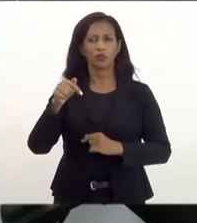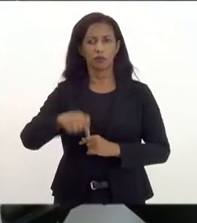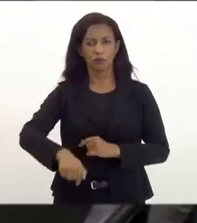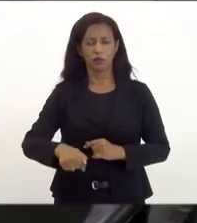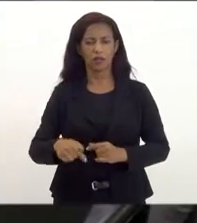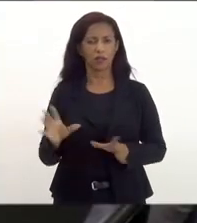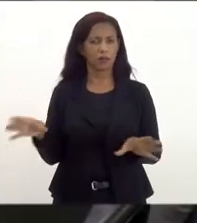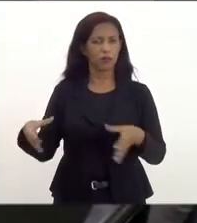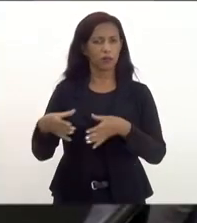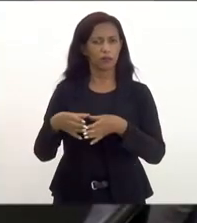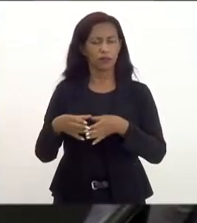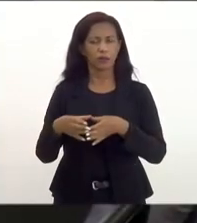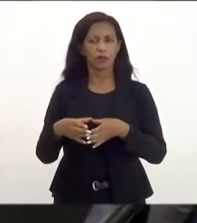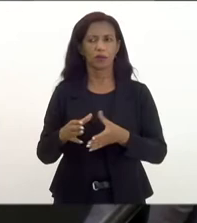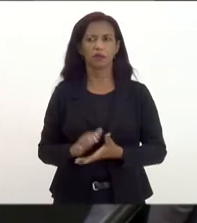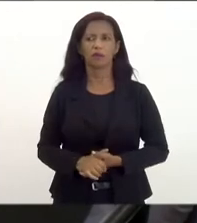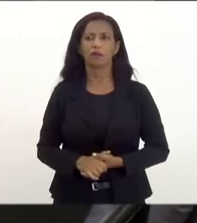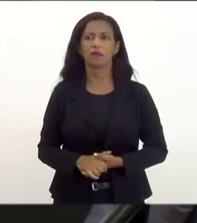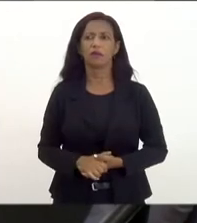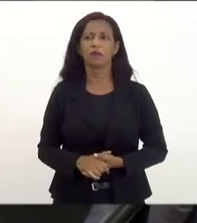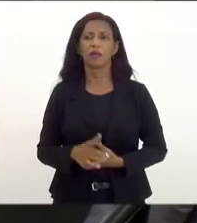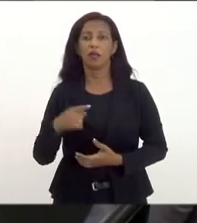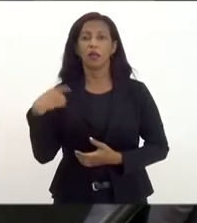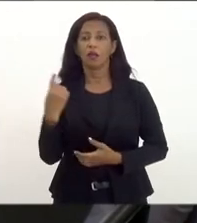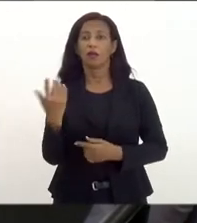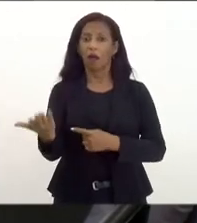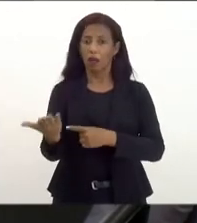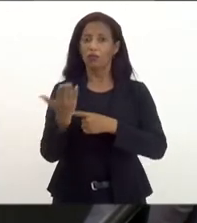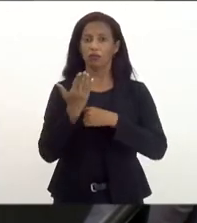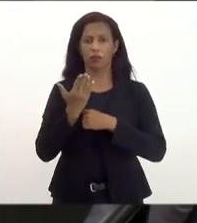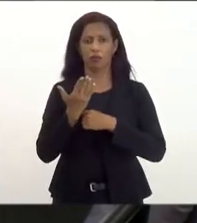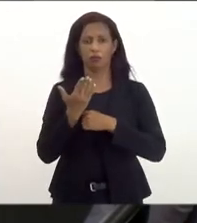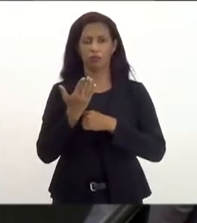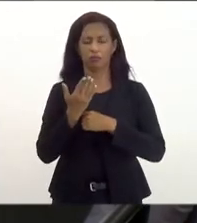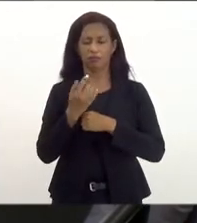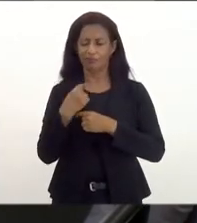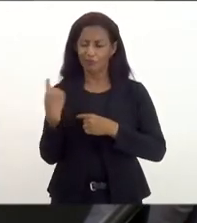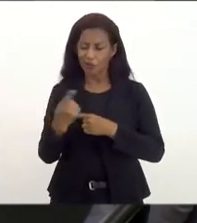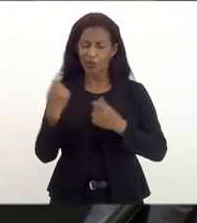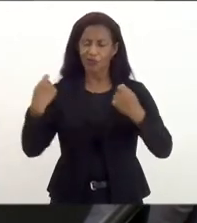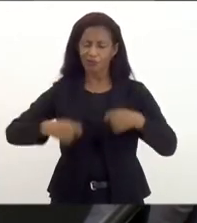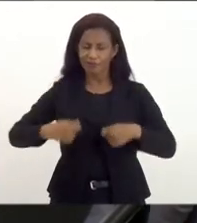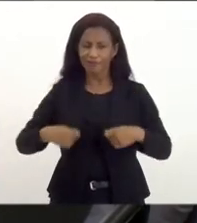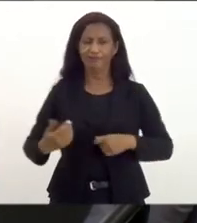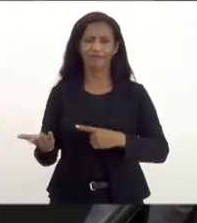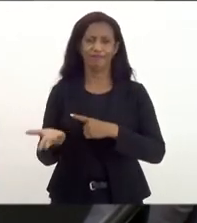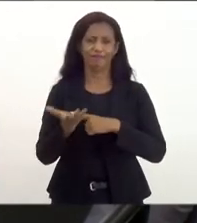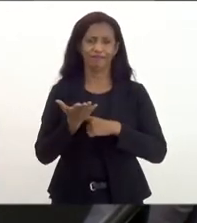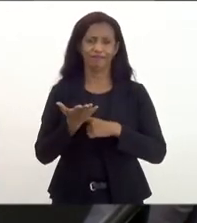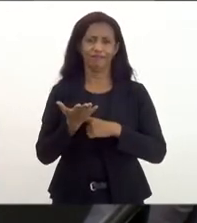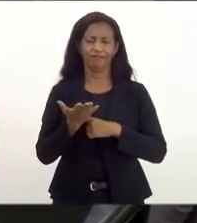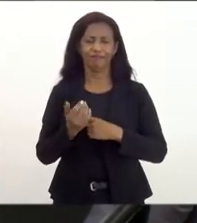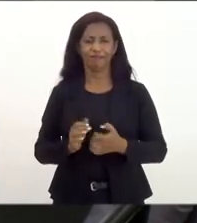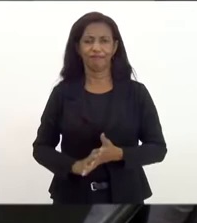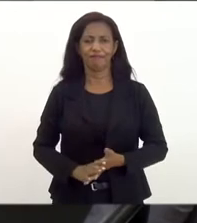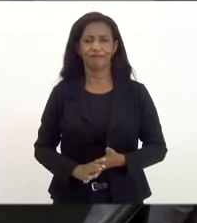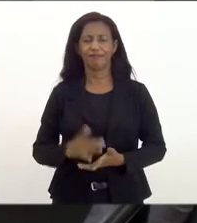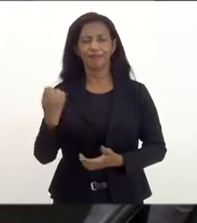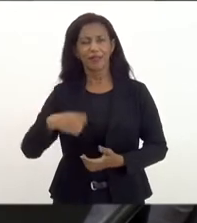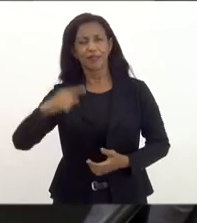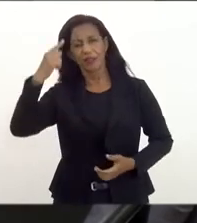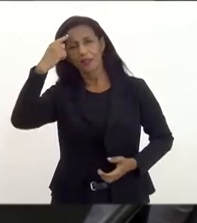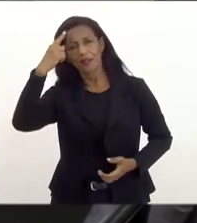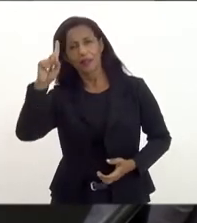dessa comissão era era nos ajudar nós precisamos de ajuda nós precisamos de